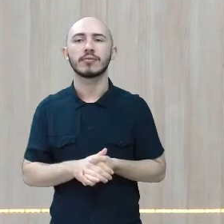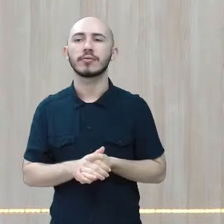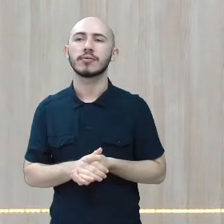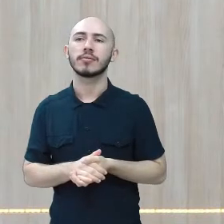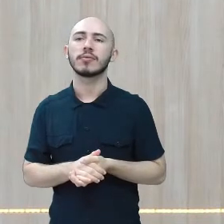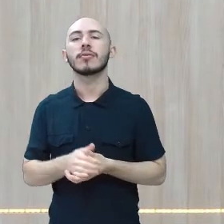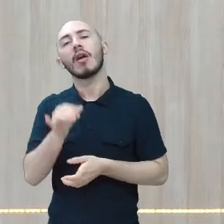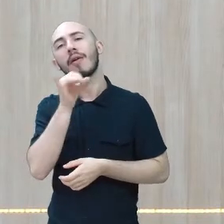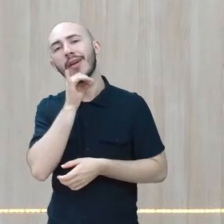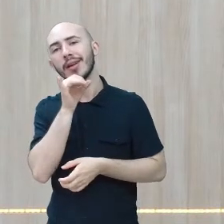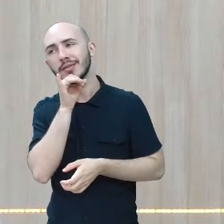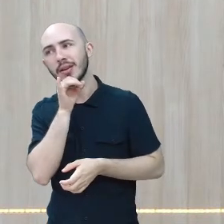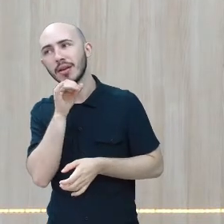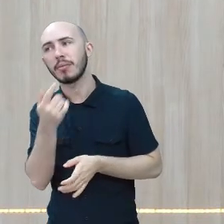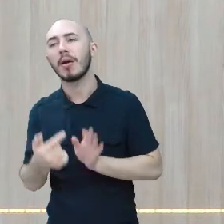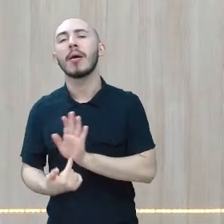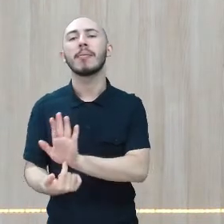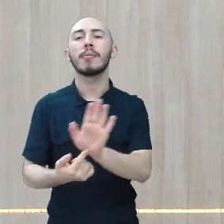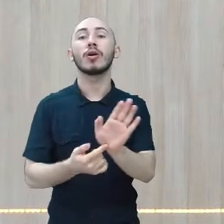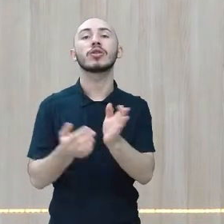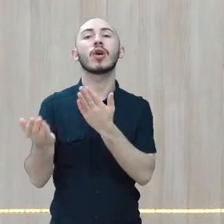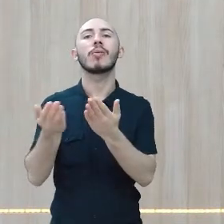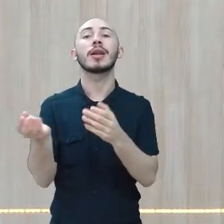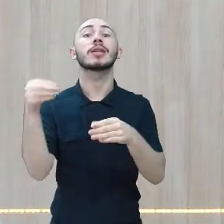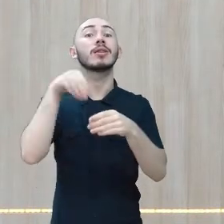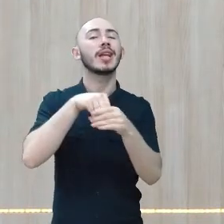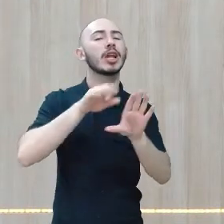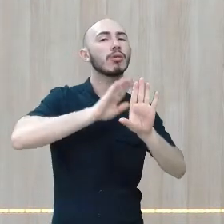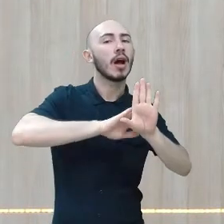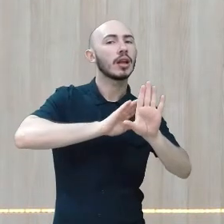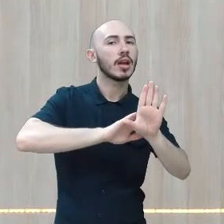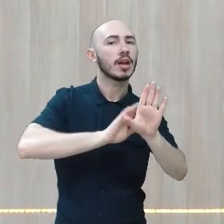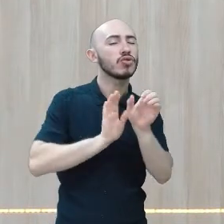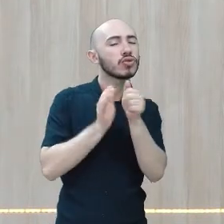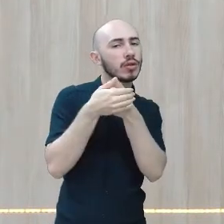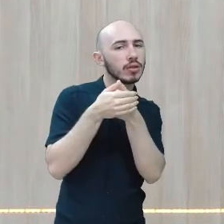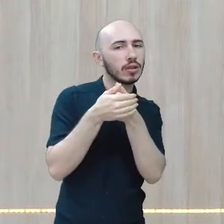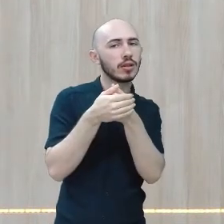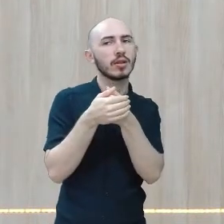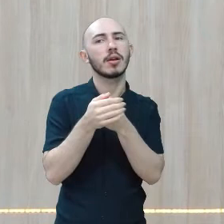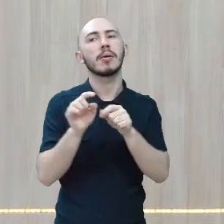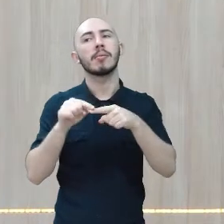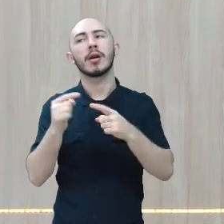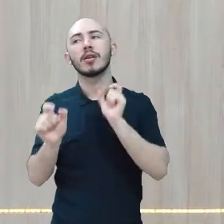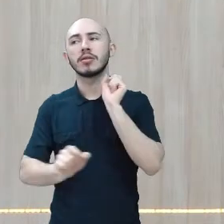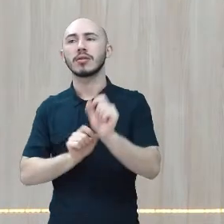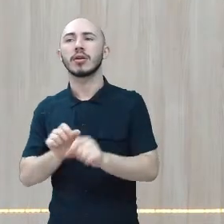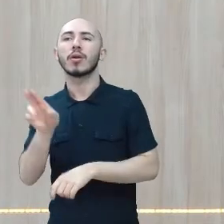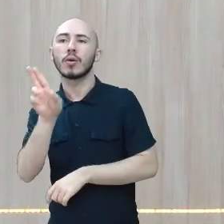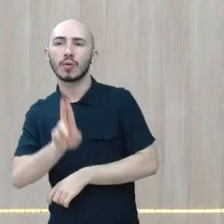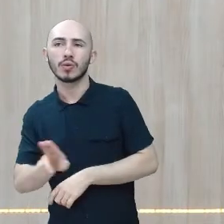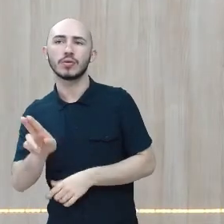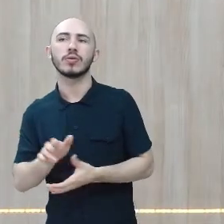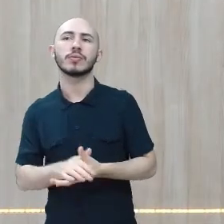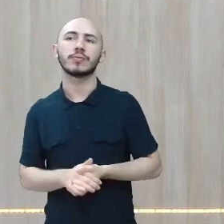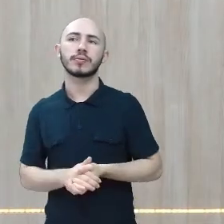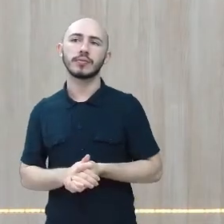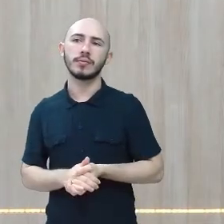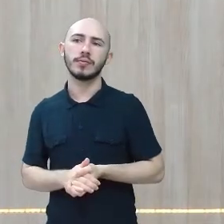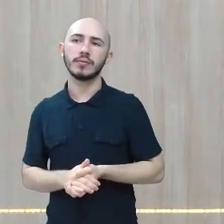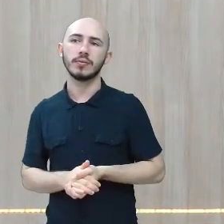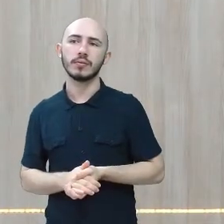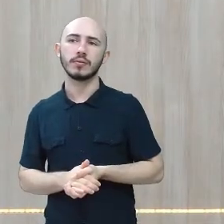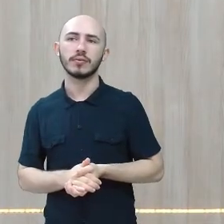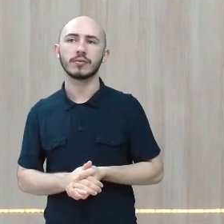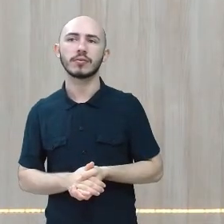dando este exemplo, trazendo essa comparação, mas ela está implícita. Mas quando eu uso, não é?